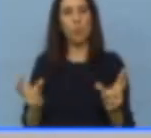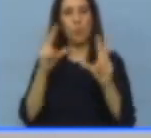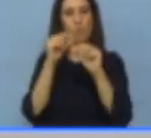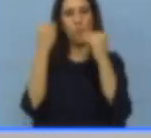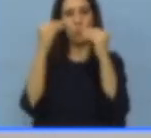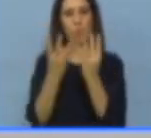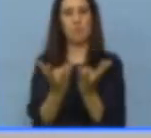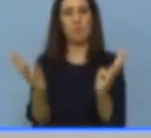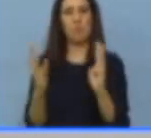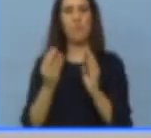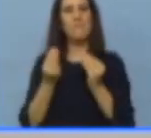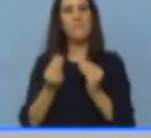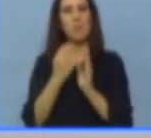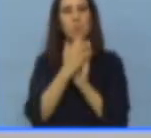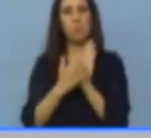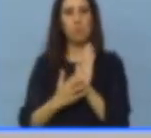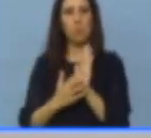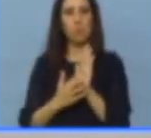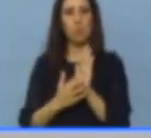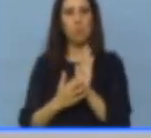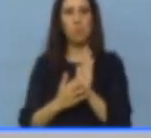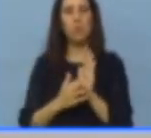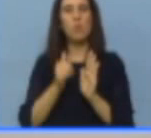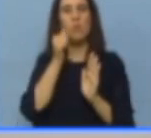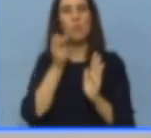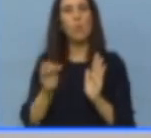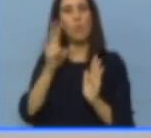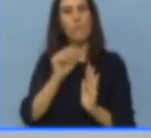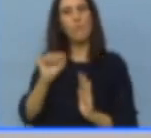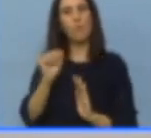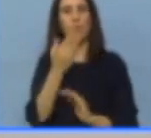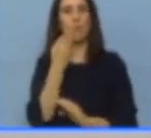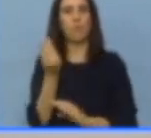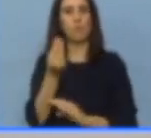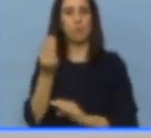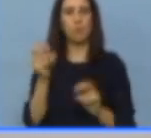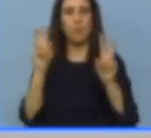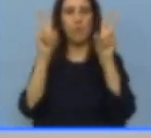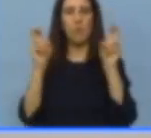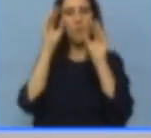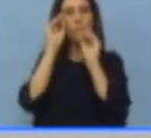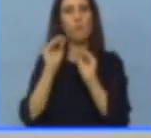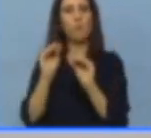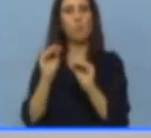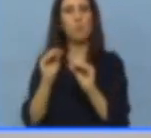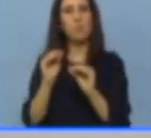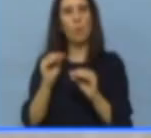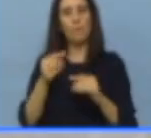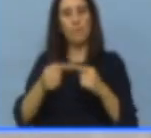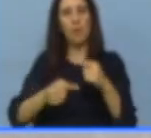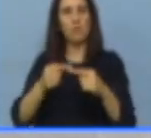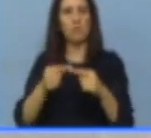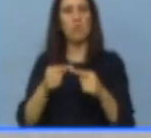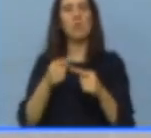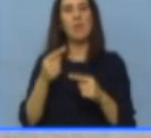inspirados naquele documento Vinho Novo, Outros Novos, em que falam de uma formação mais sinodal, em que o formador